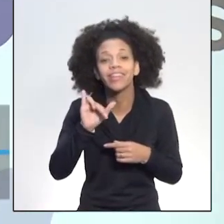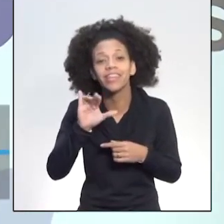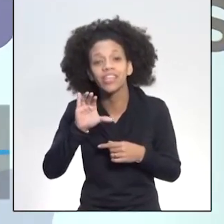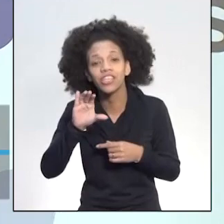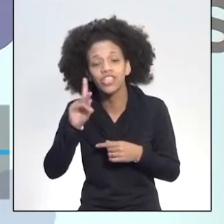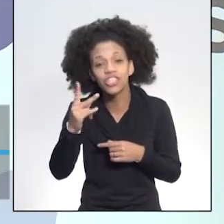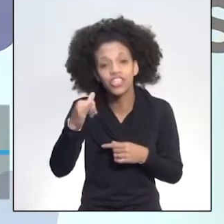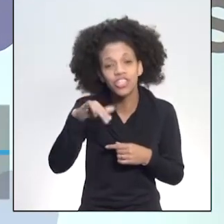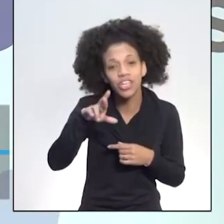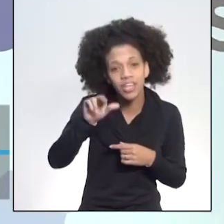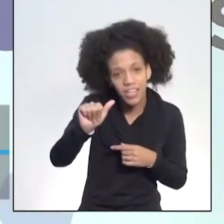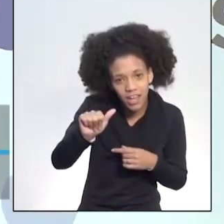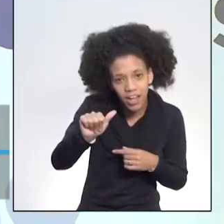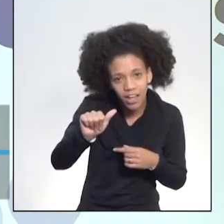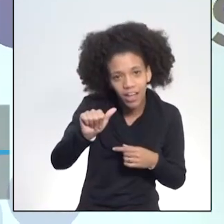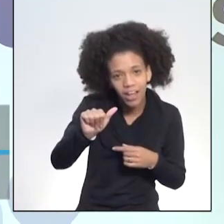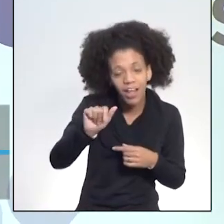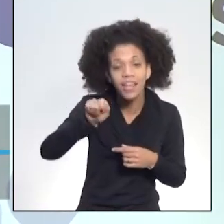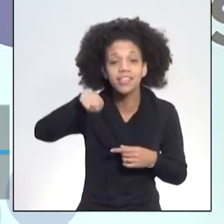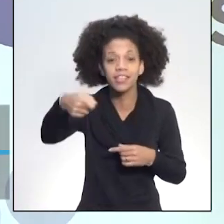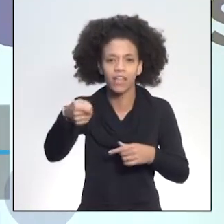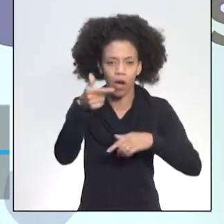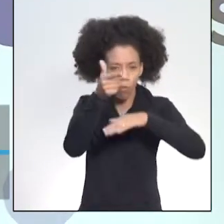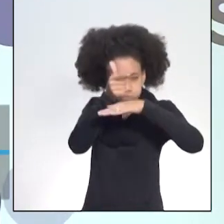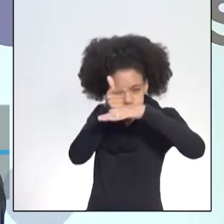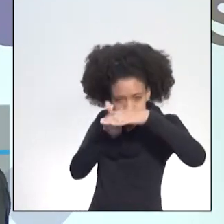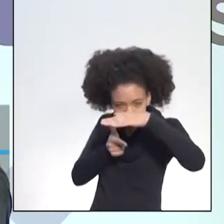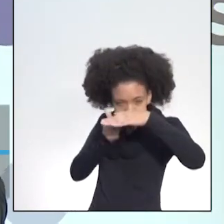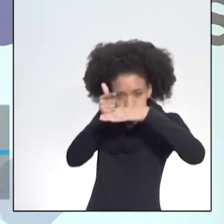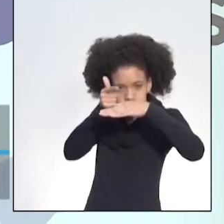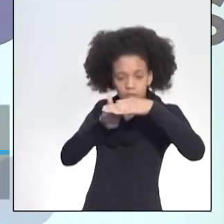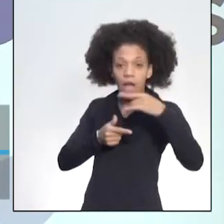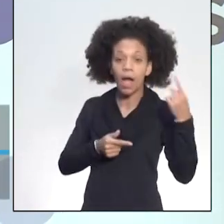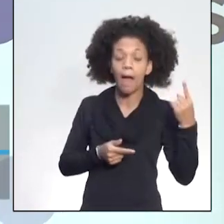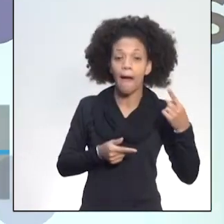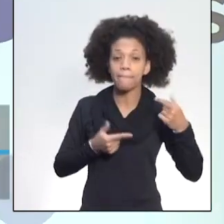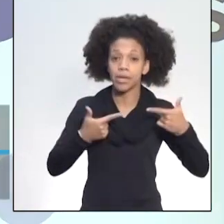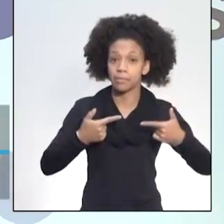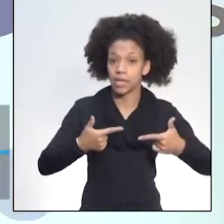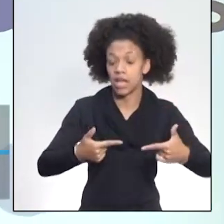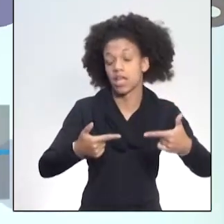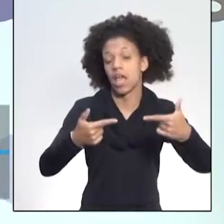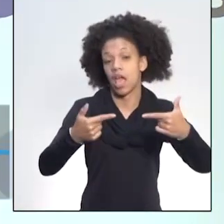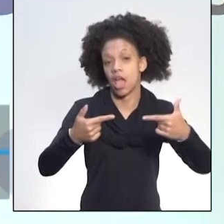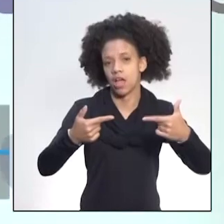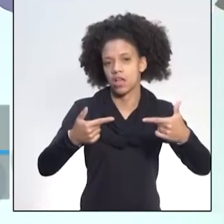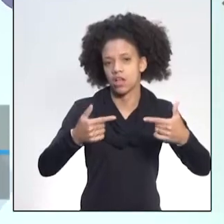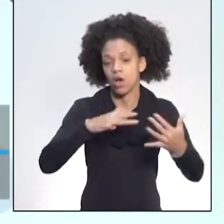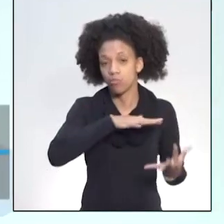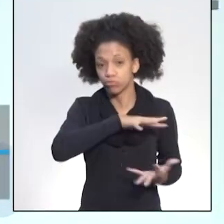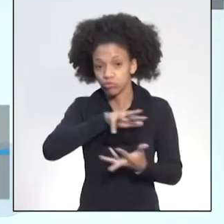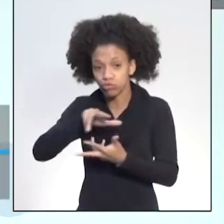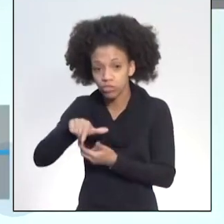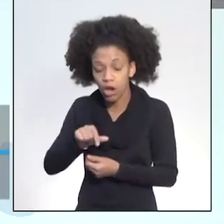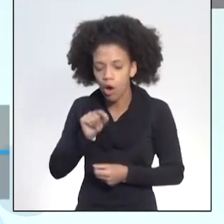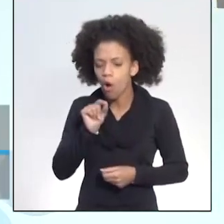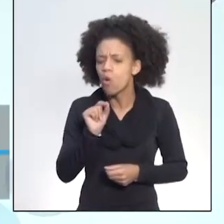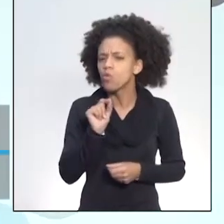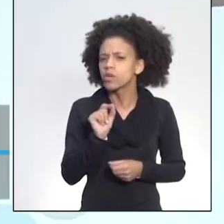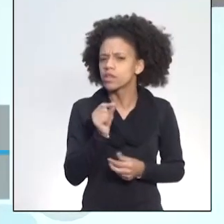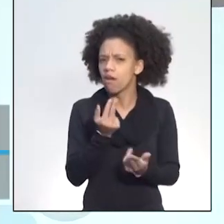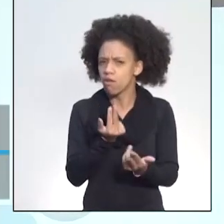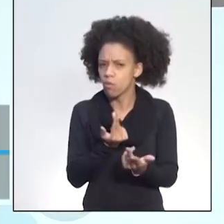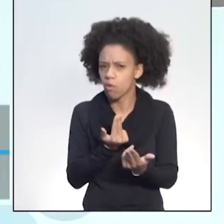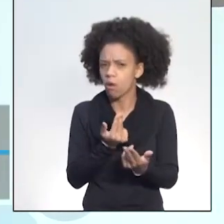as trincheiras. A Primeira Guerra Mundial, nas imagens, o que há de comum nas